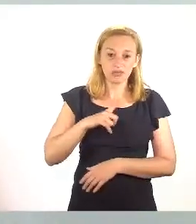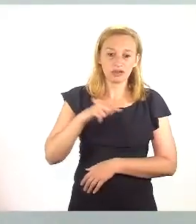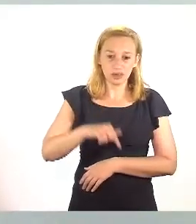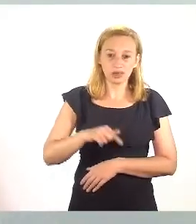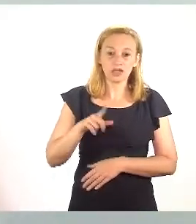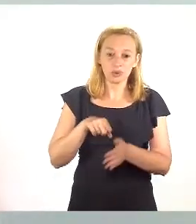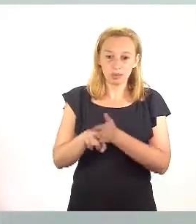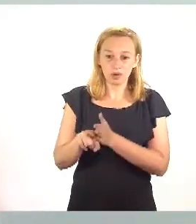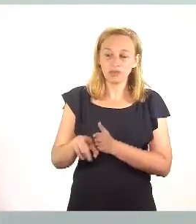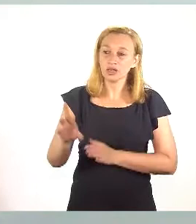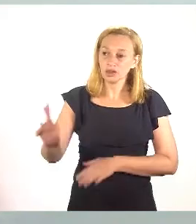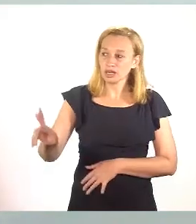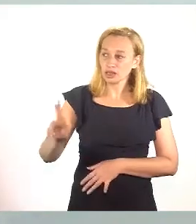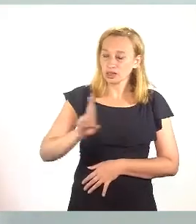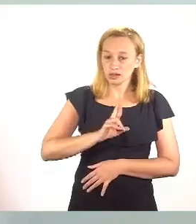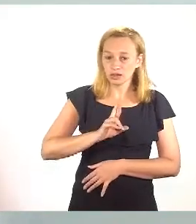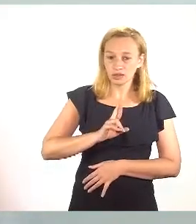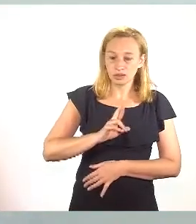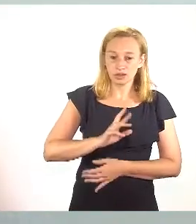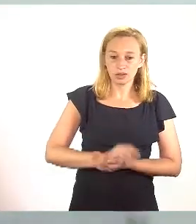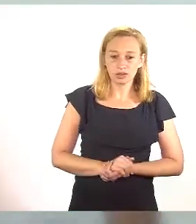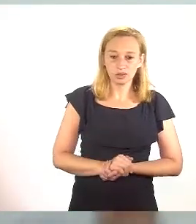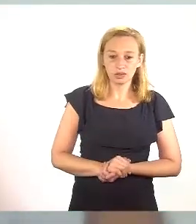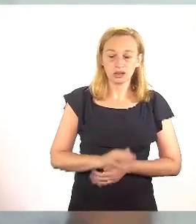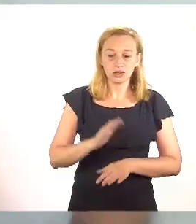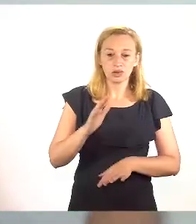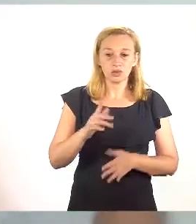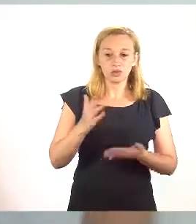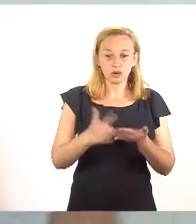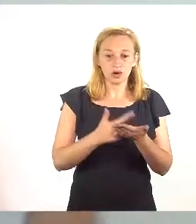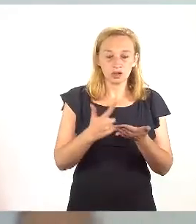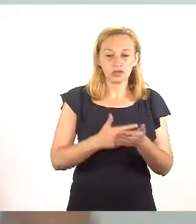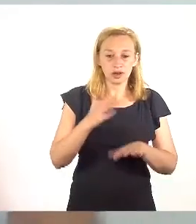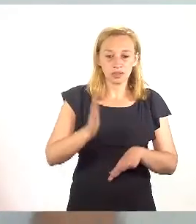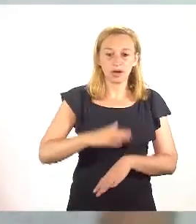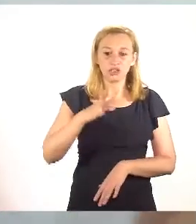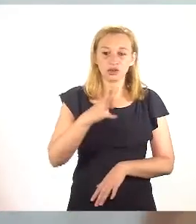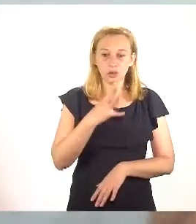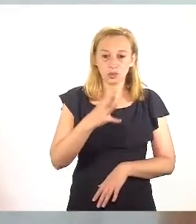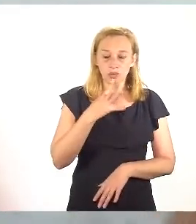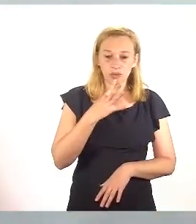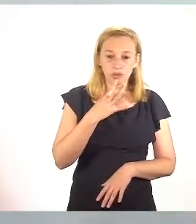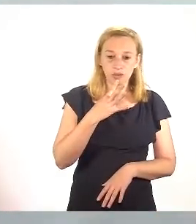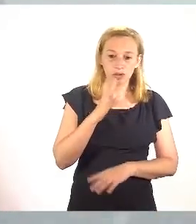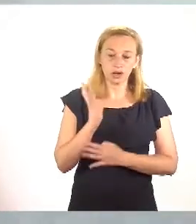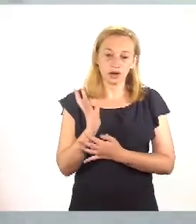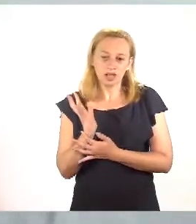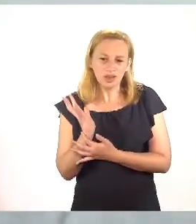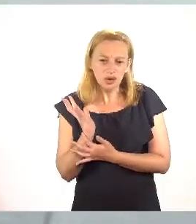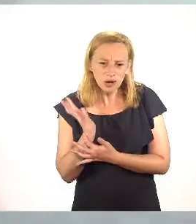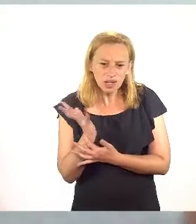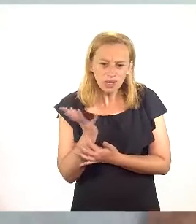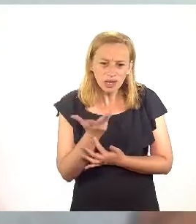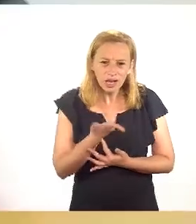me respondeu que o livro que ele mais conhecia e tinha lido era A Arte da Guerra.